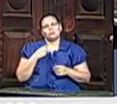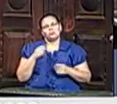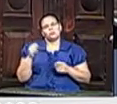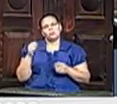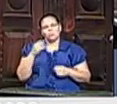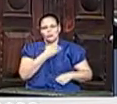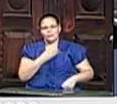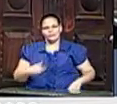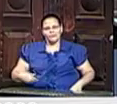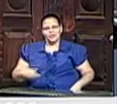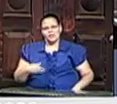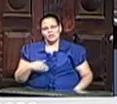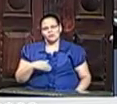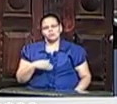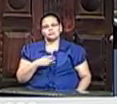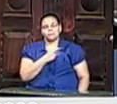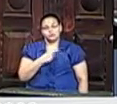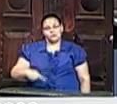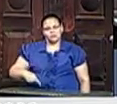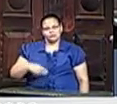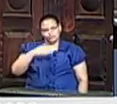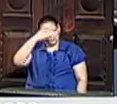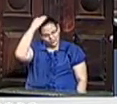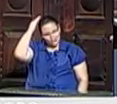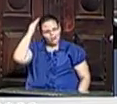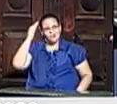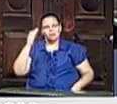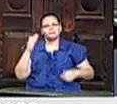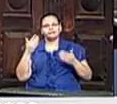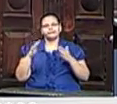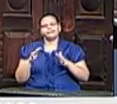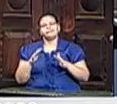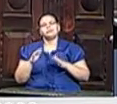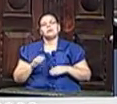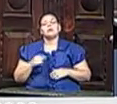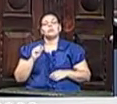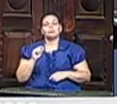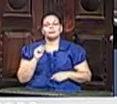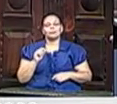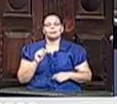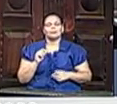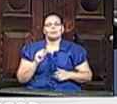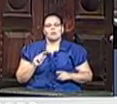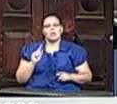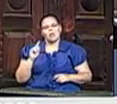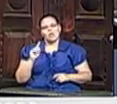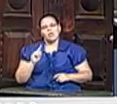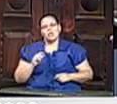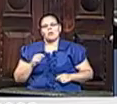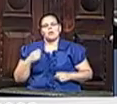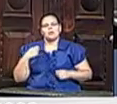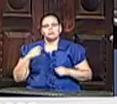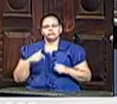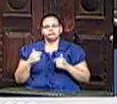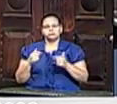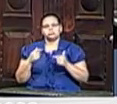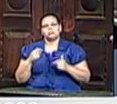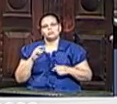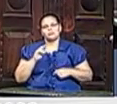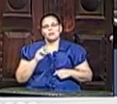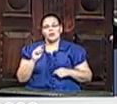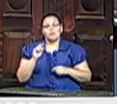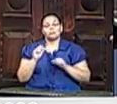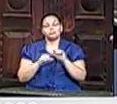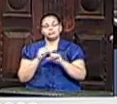do usurpador Michel Temer, essa iniciativa desastrosa de promover de forma autoritária a reforma do ensino